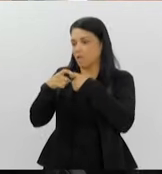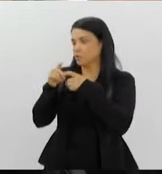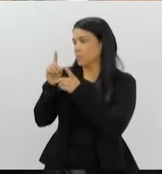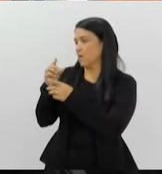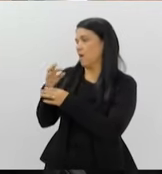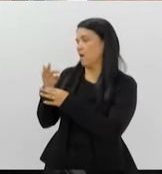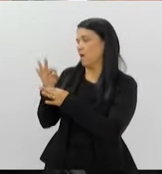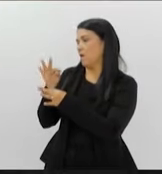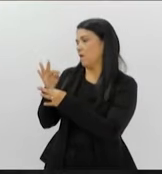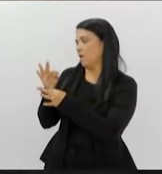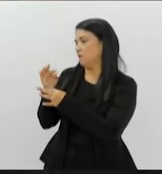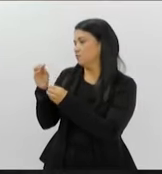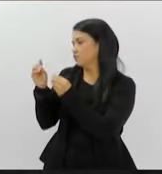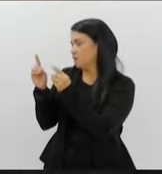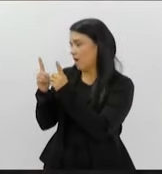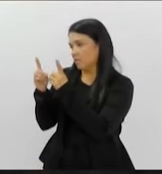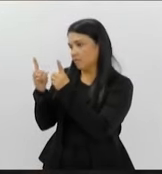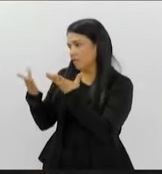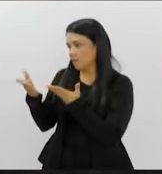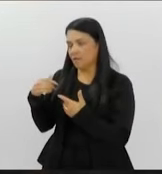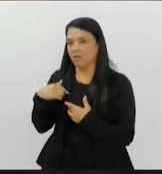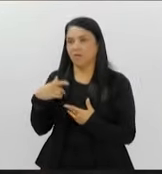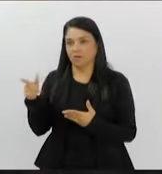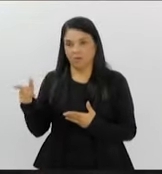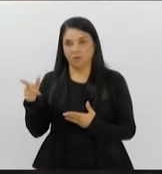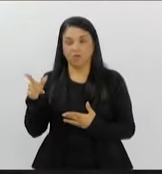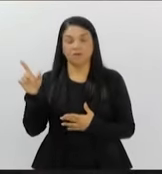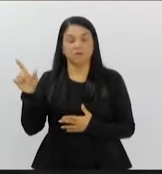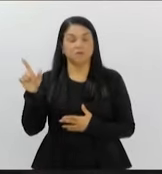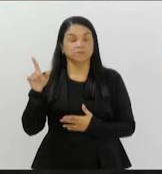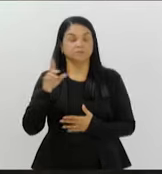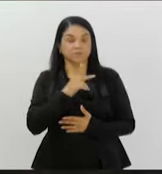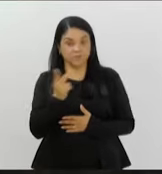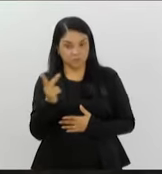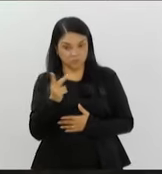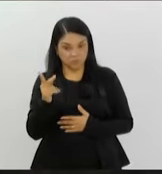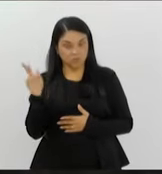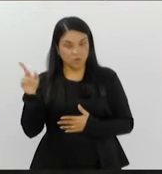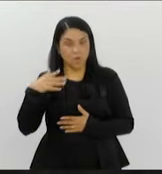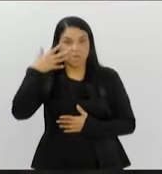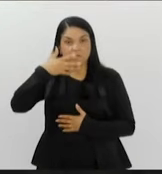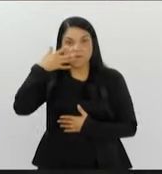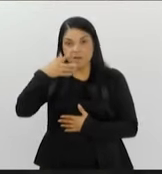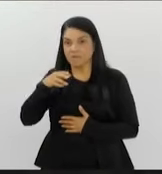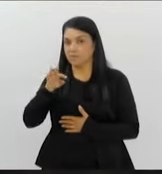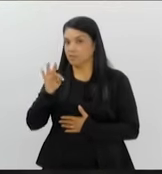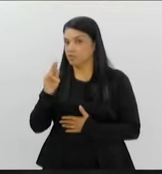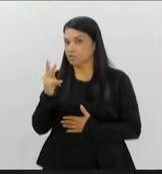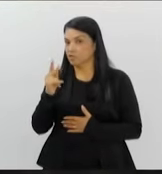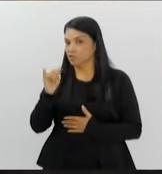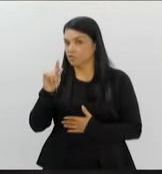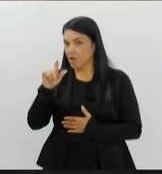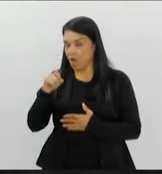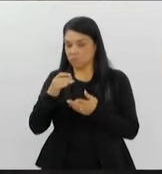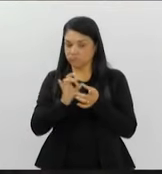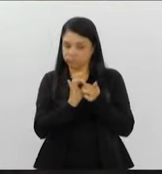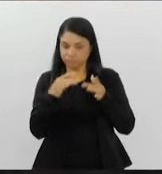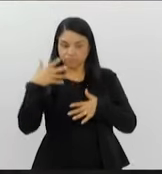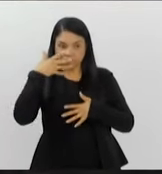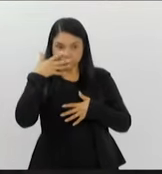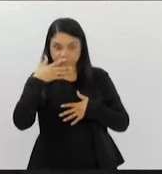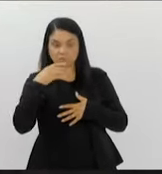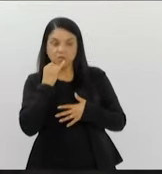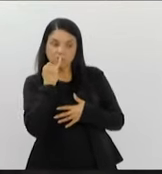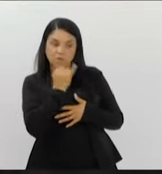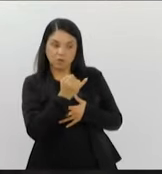Deputado Renan, deputado Flávio. A palavra está com o deputado Tiago Aglesso, que concedeu uma parte ao deputado Renan, que fez uma citação ao deputado Flávio